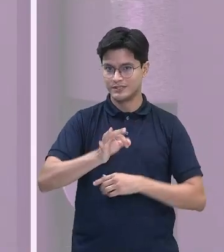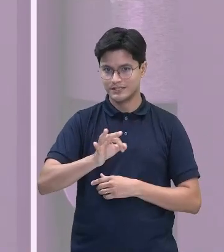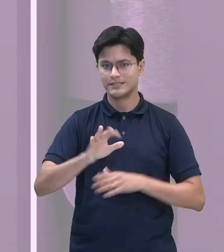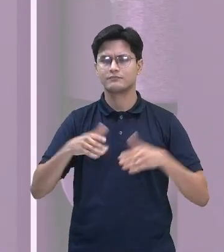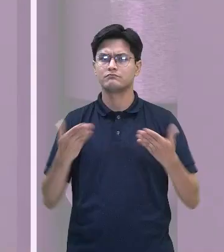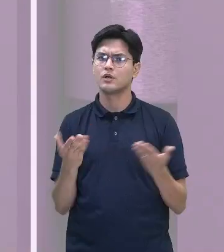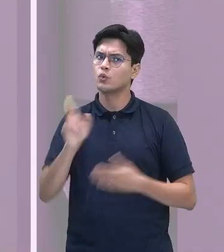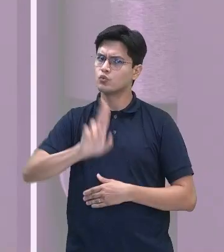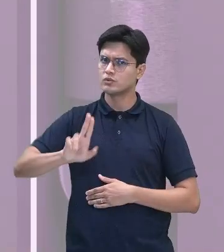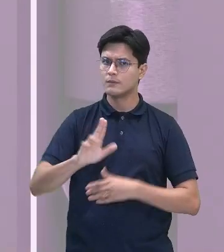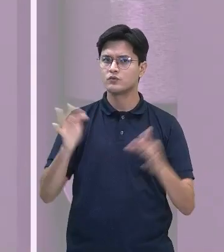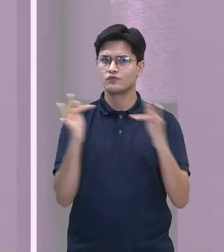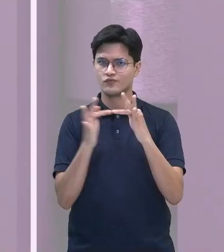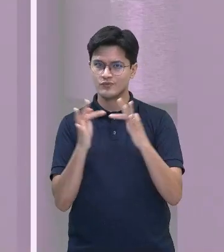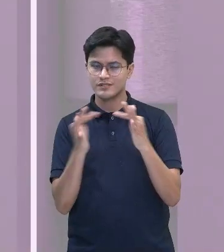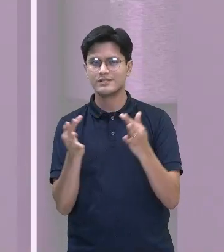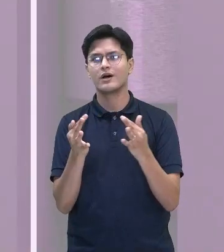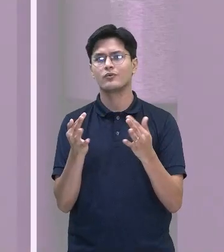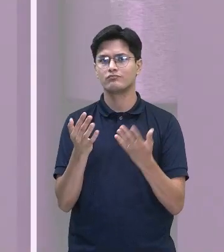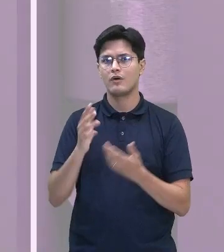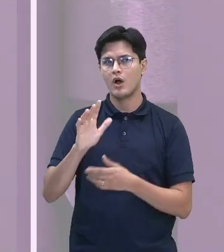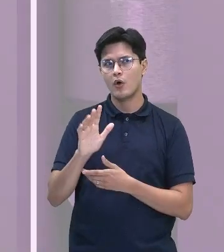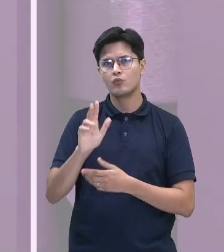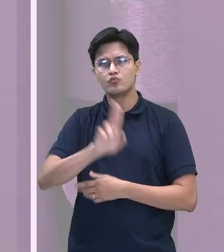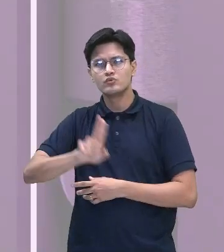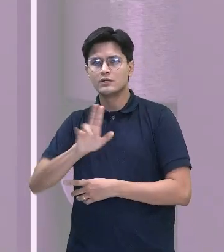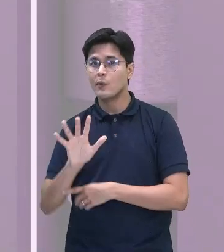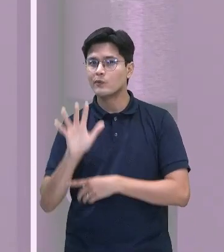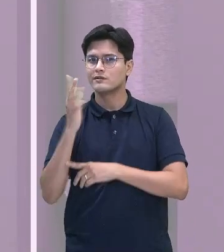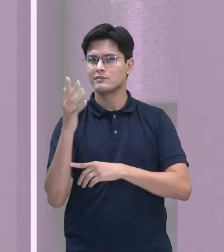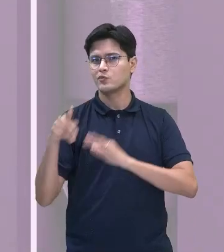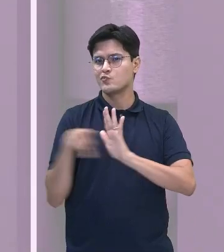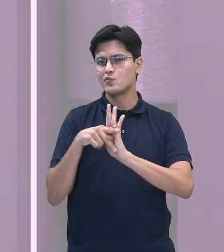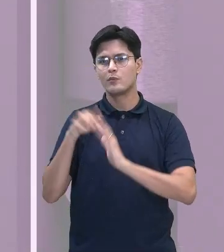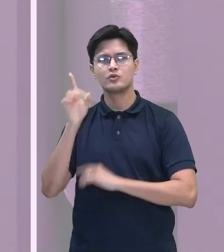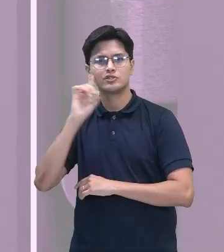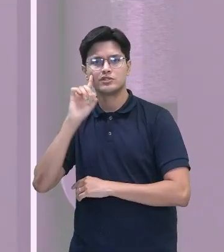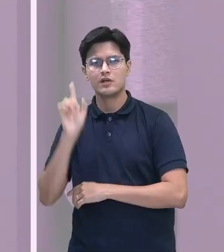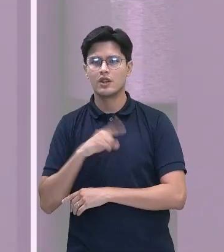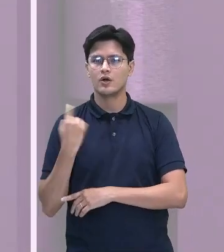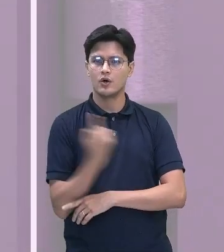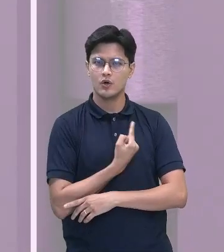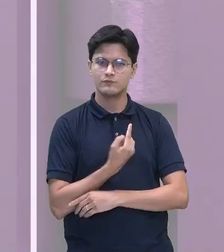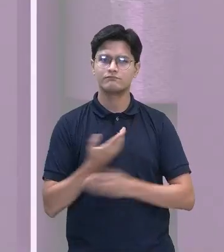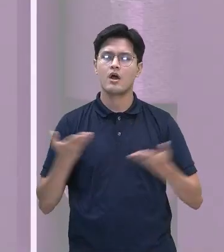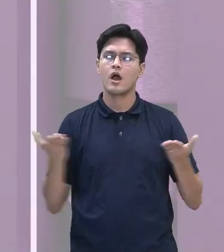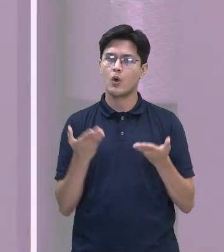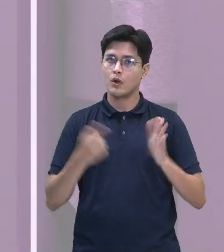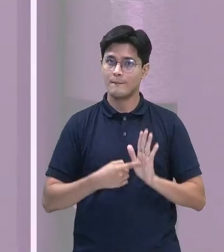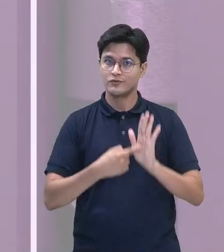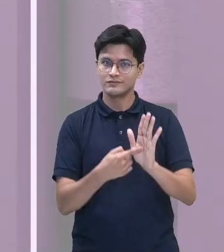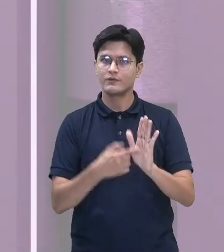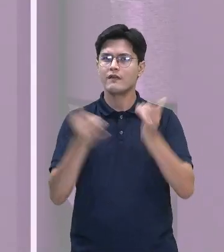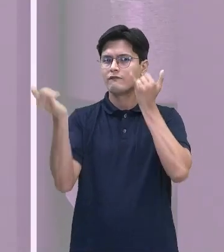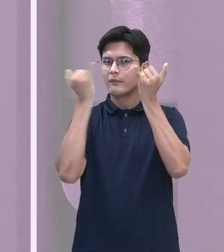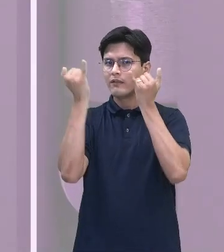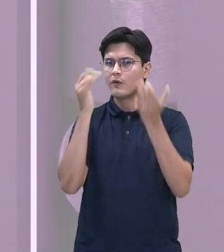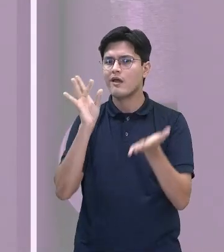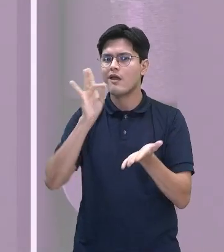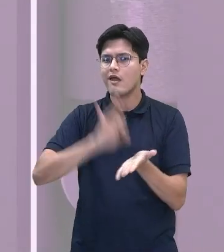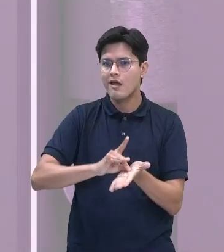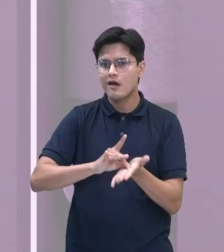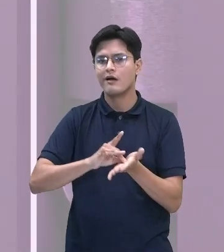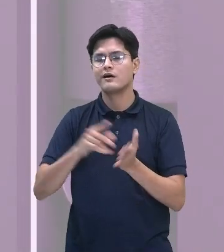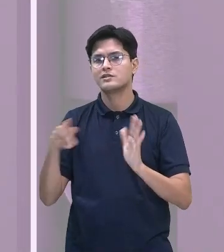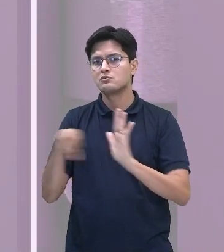dia a dia, né? Porque agora eu vou mostrar uma coisa que é muito nosso, muito do dia a dia, e são dados reais, né? Que é do preço